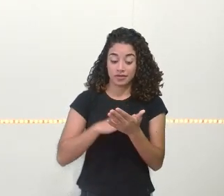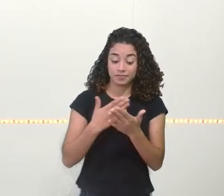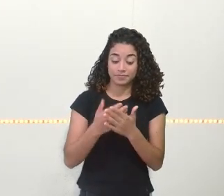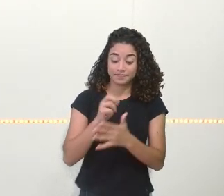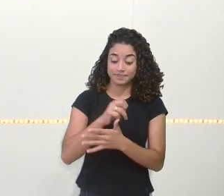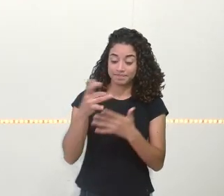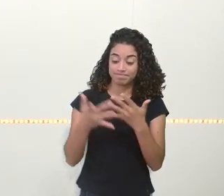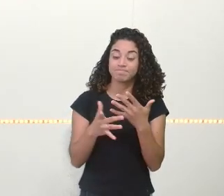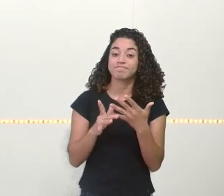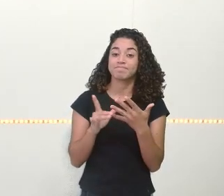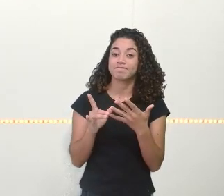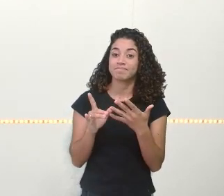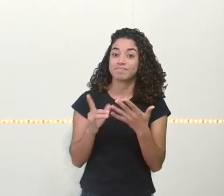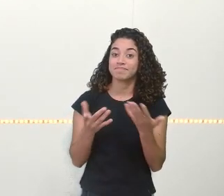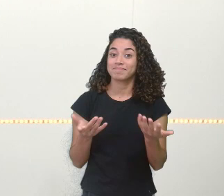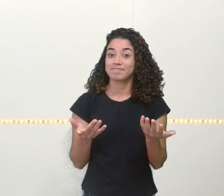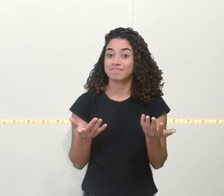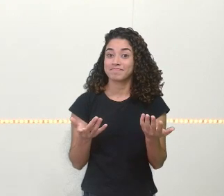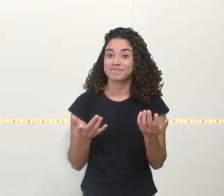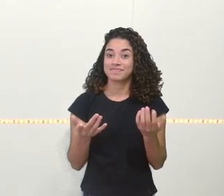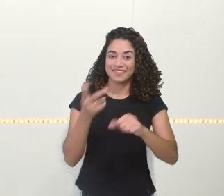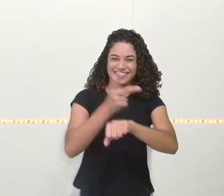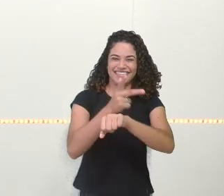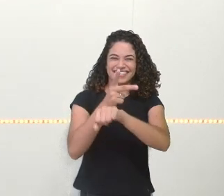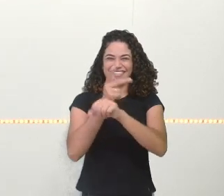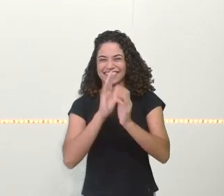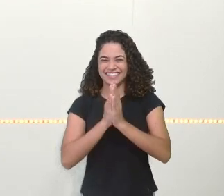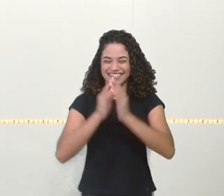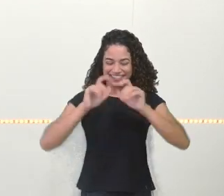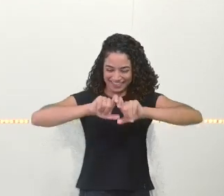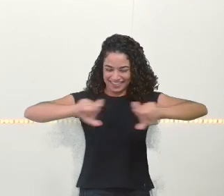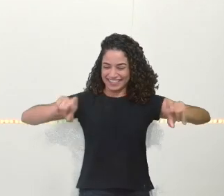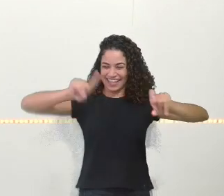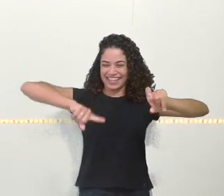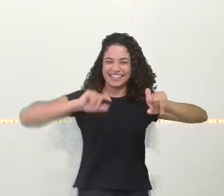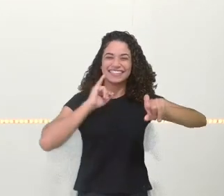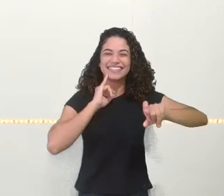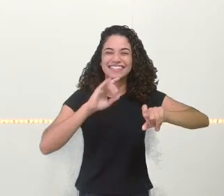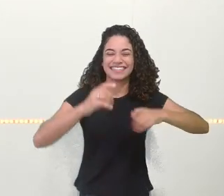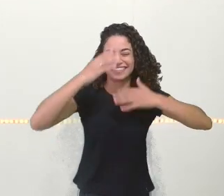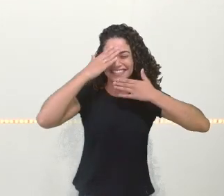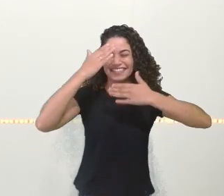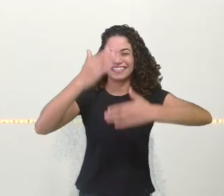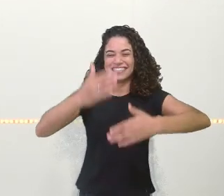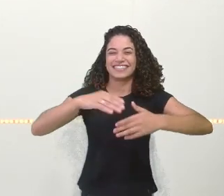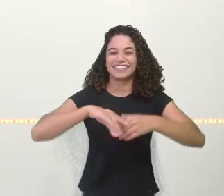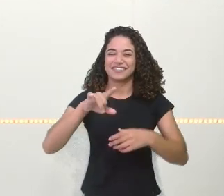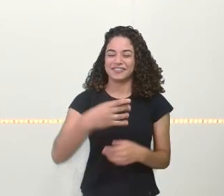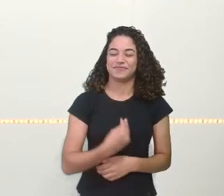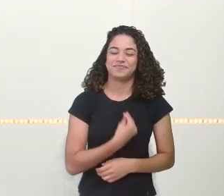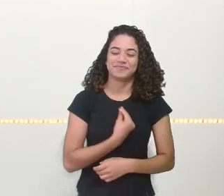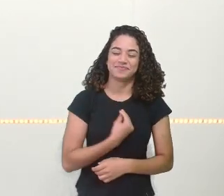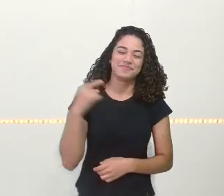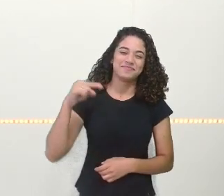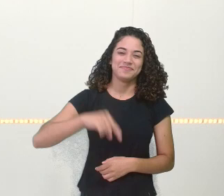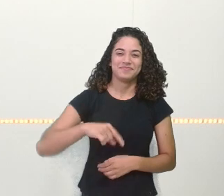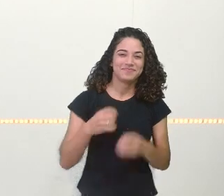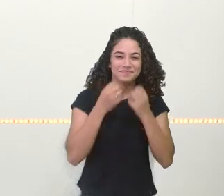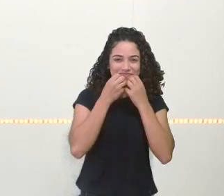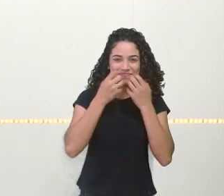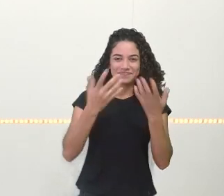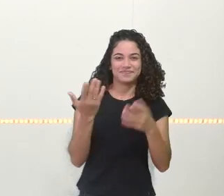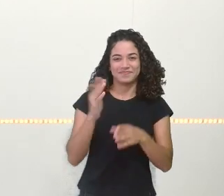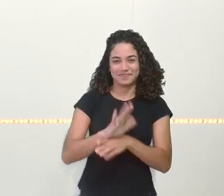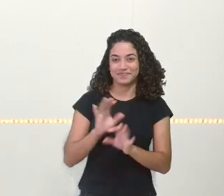Libras, produção, isso, é a Ingrid. Muito obrigada, Ingrid, pela presença. Vocês fazem toda a diferença aqui